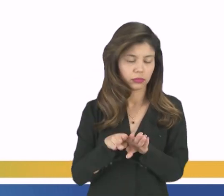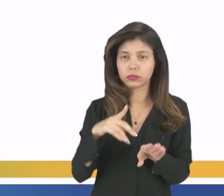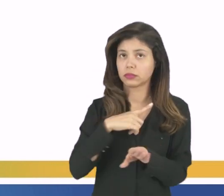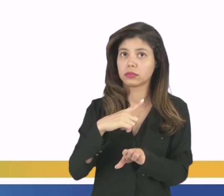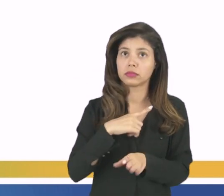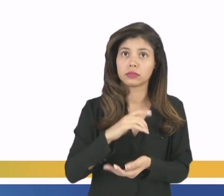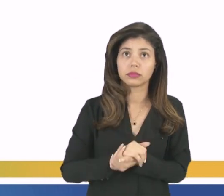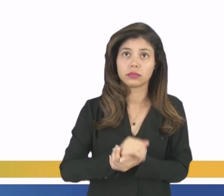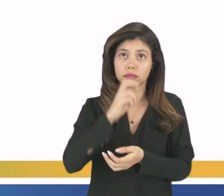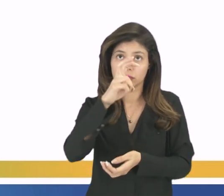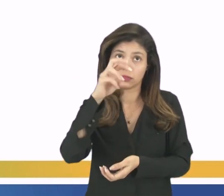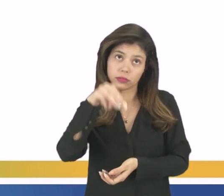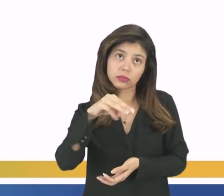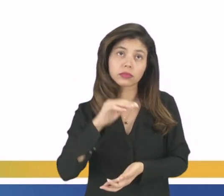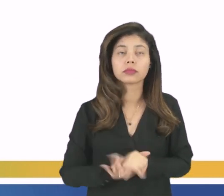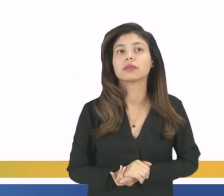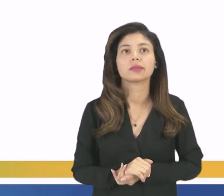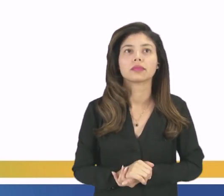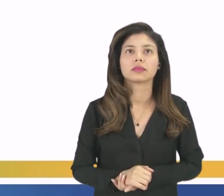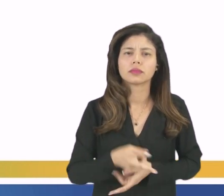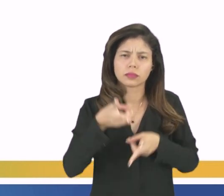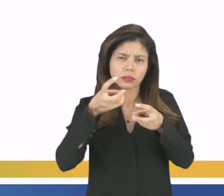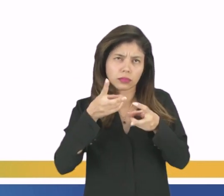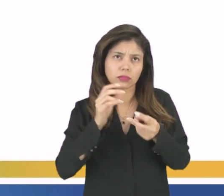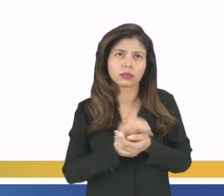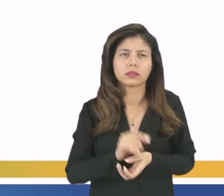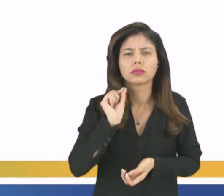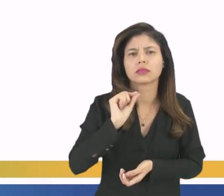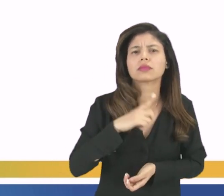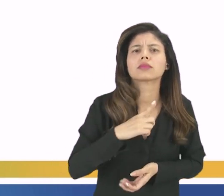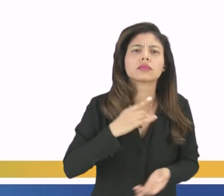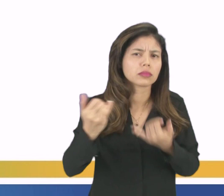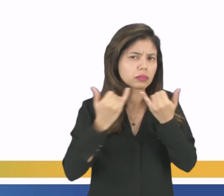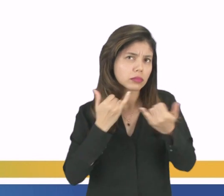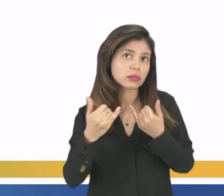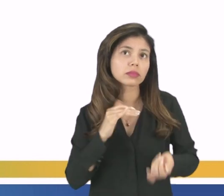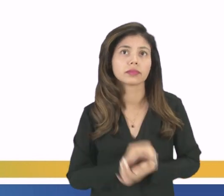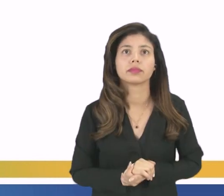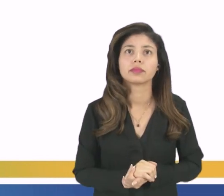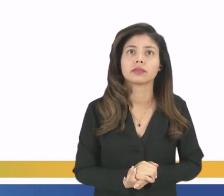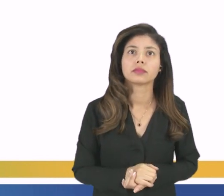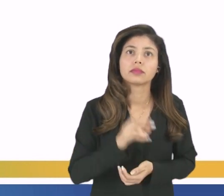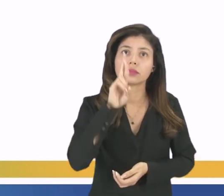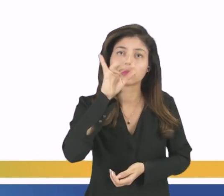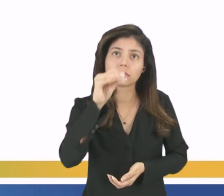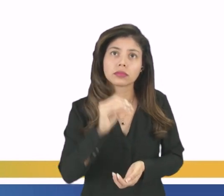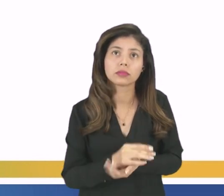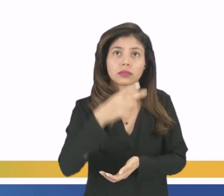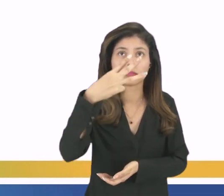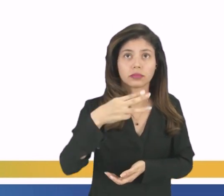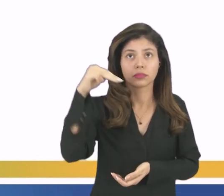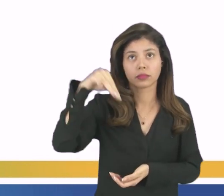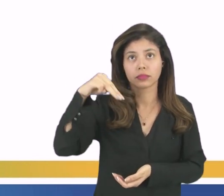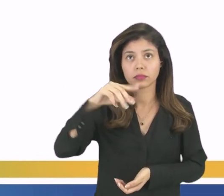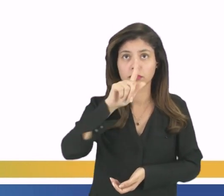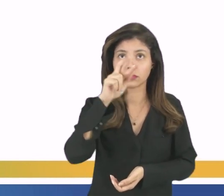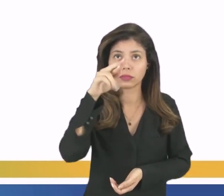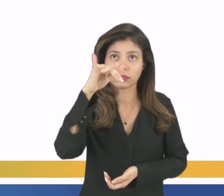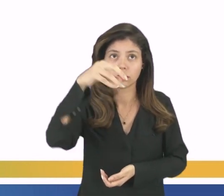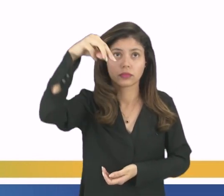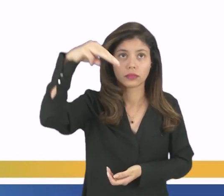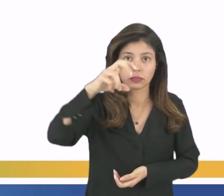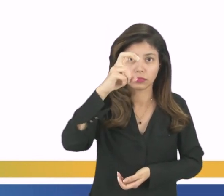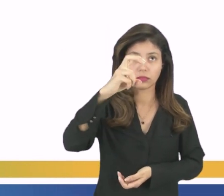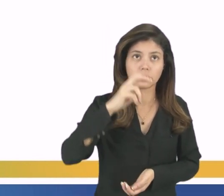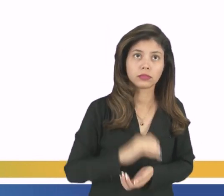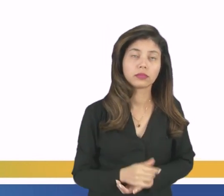e a geratriz mede 5. Percebam o que nós temos aqui de informações. O raio mede 3 e a geratriz mede 5.